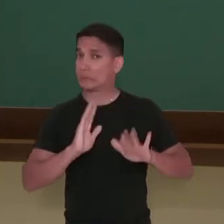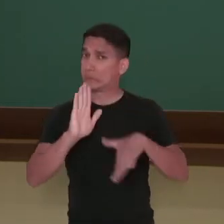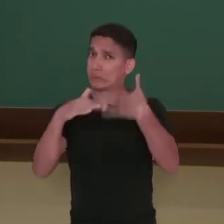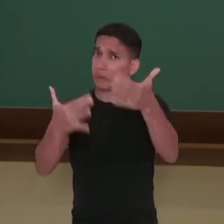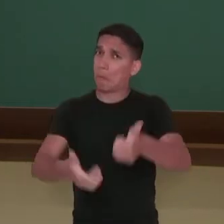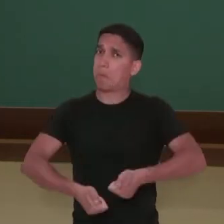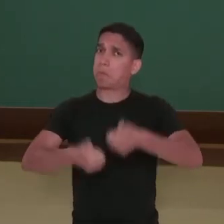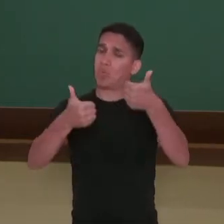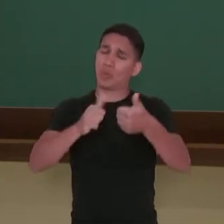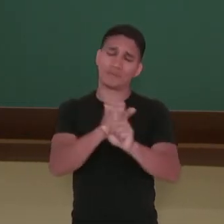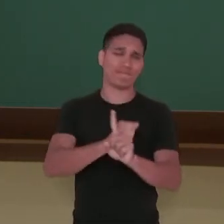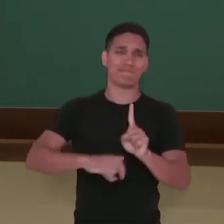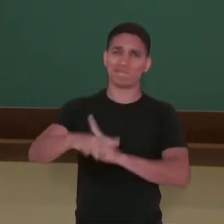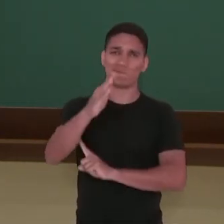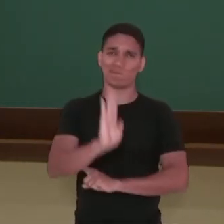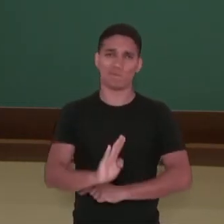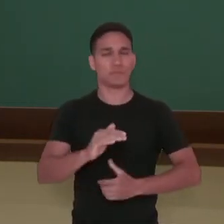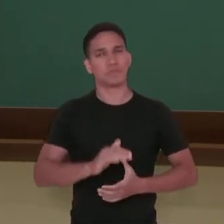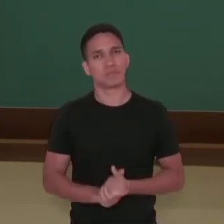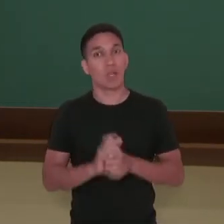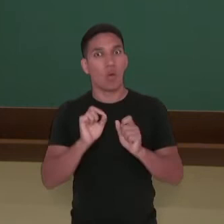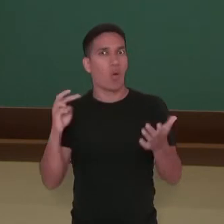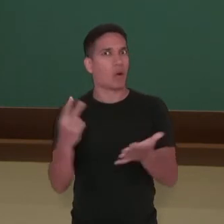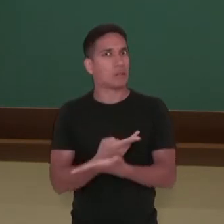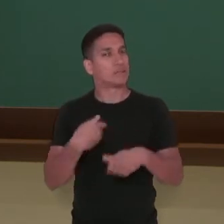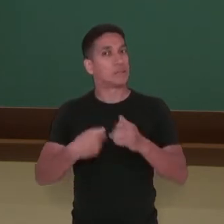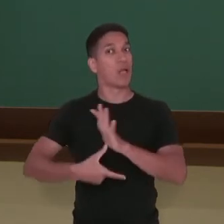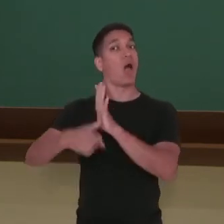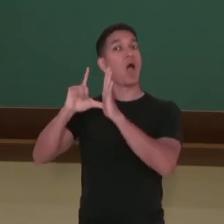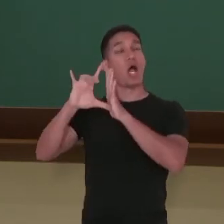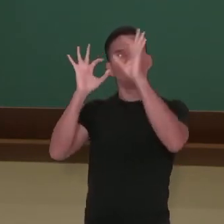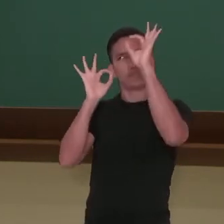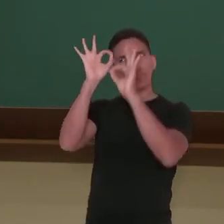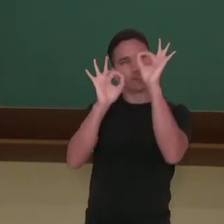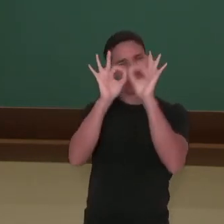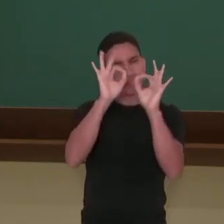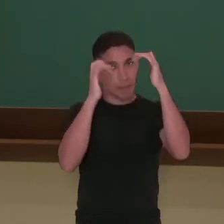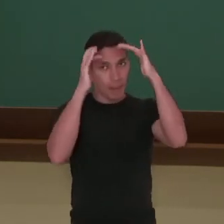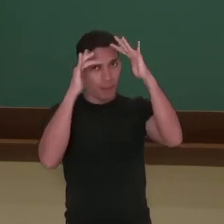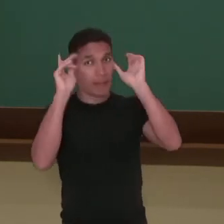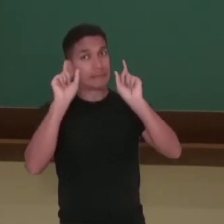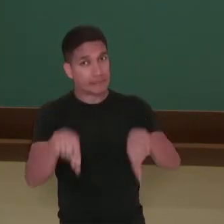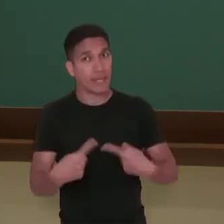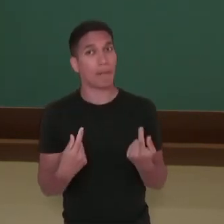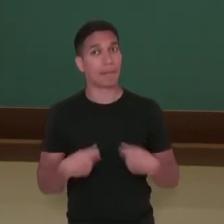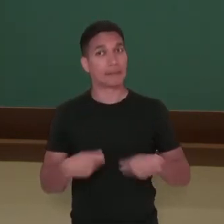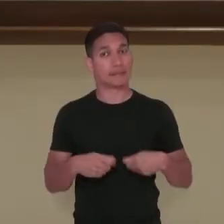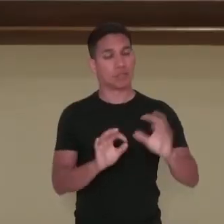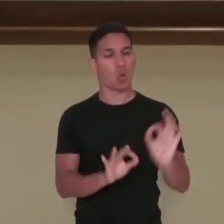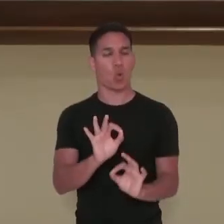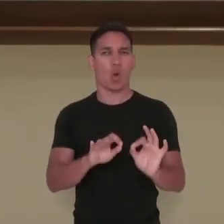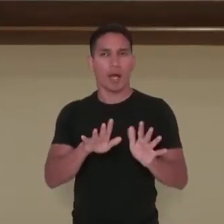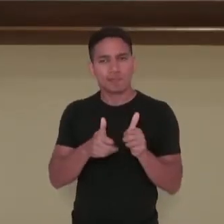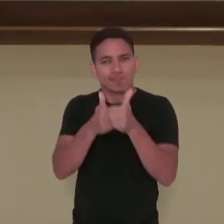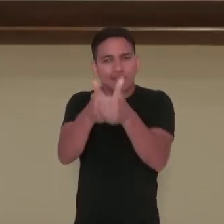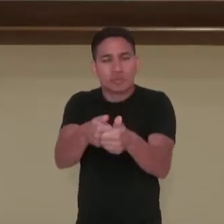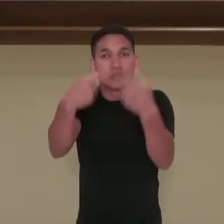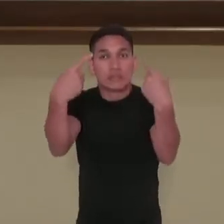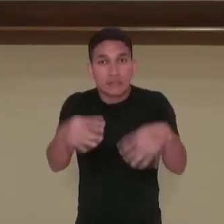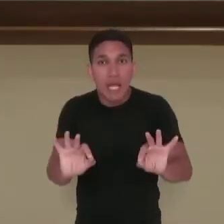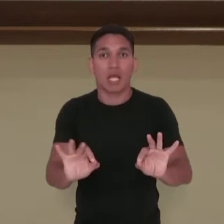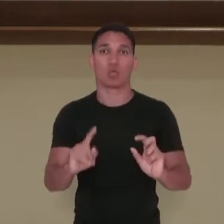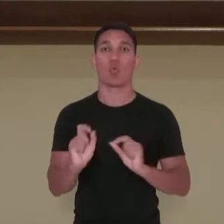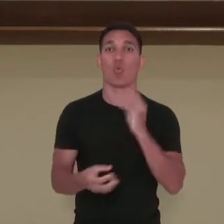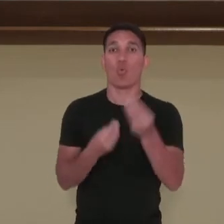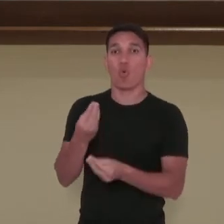sociedade brasileira. O que deveria ter sido pensado é sim uma organização e uma fidelização, principalmente